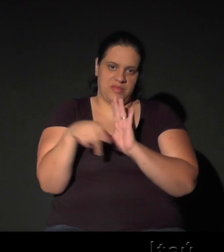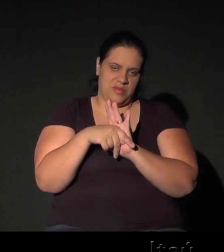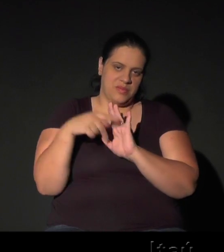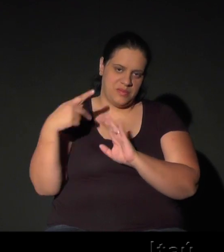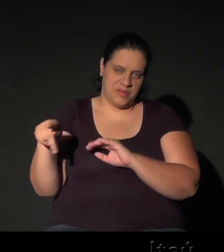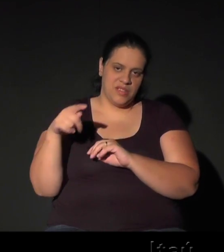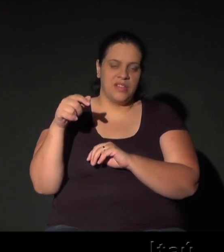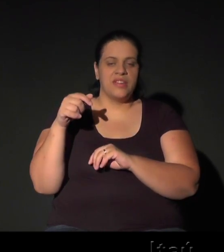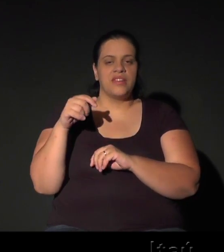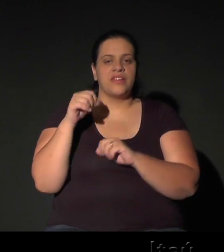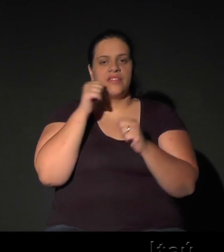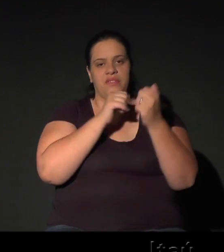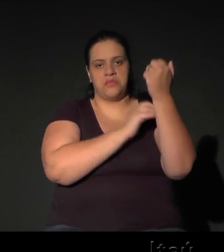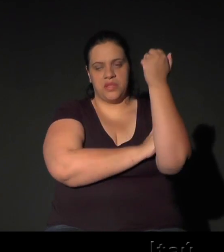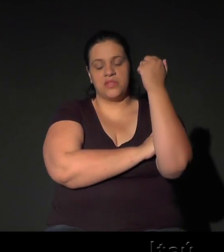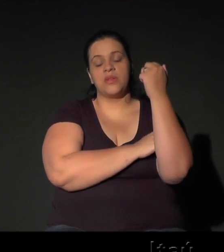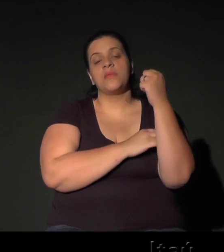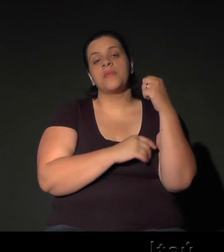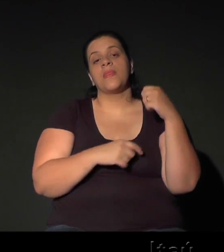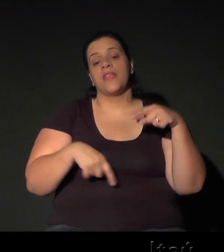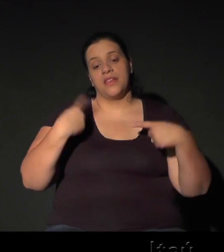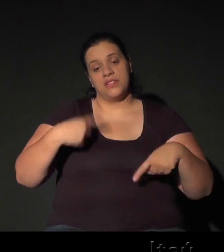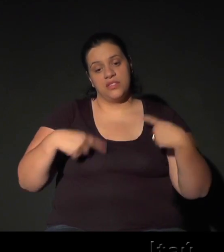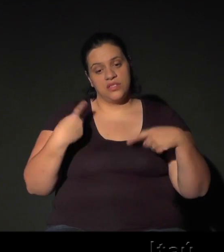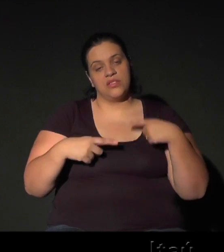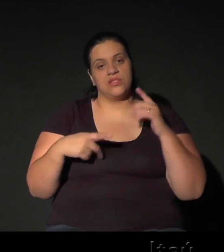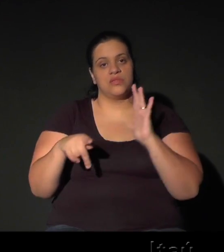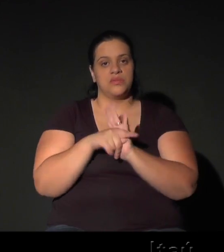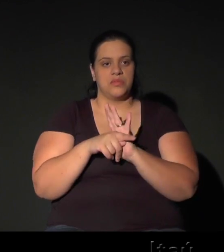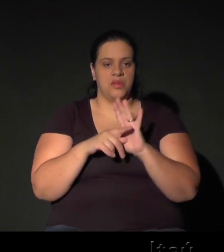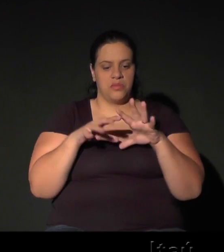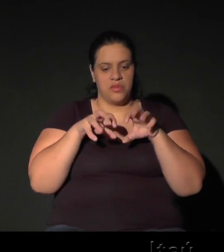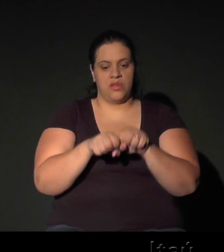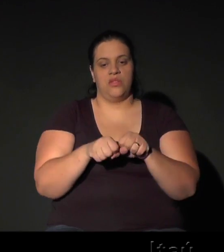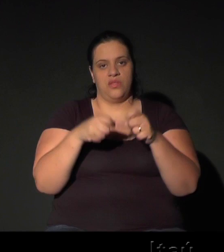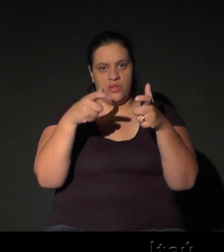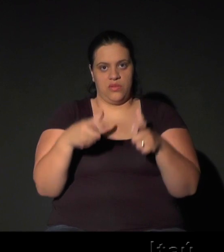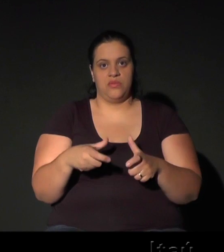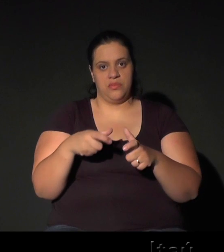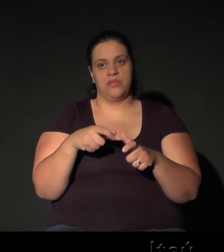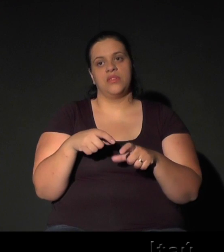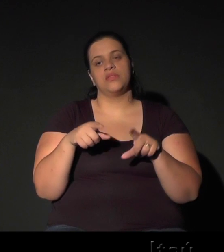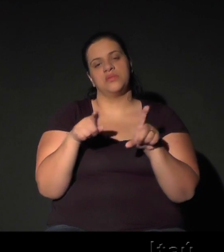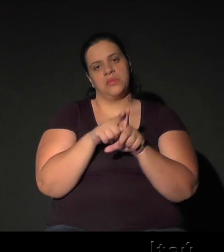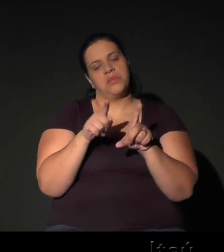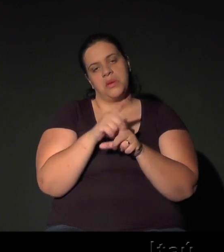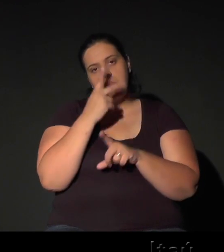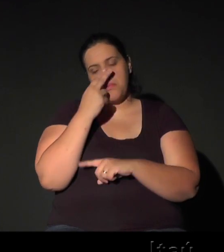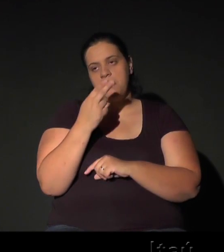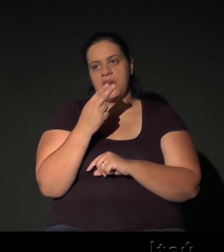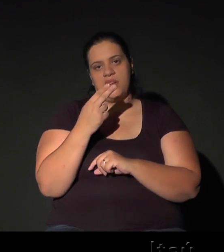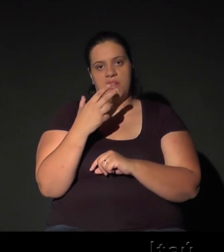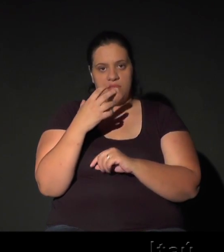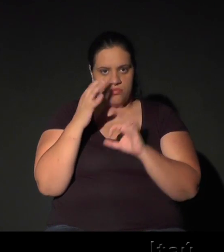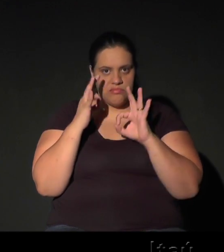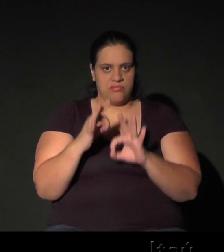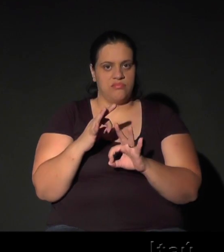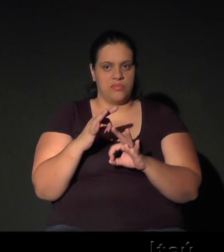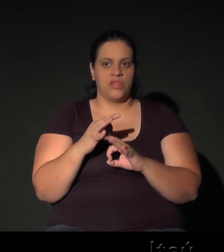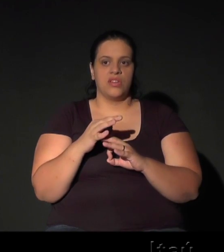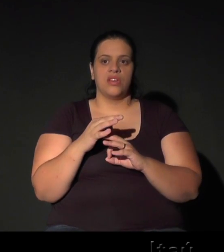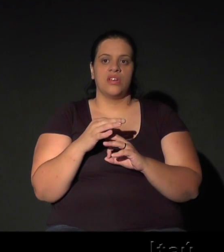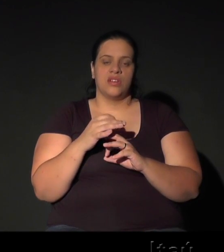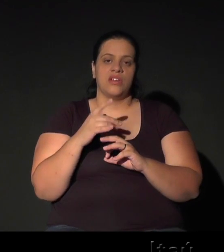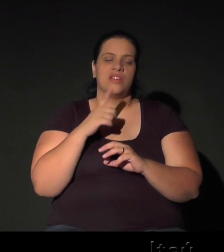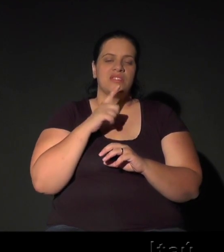né E aí essa discussão da da da apropriação do espaço público e é ela também me parece né decisiva de novo né